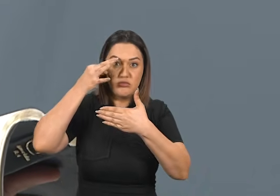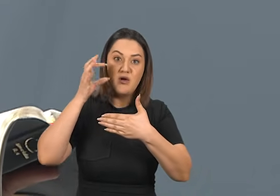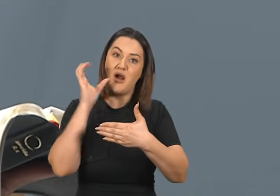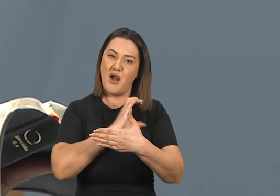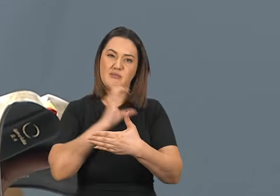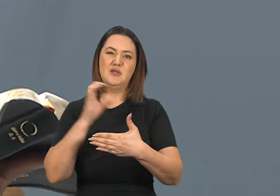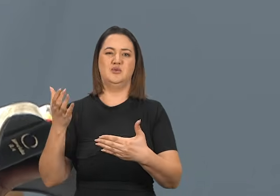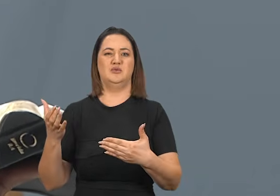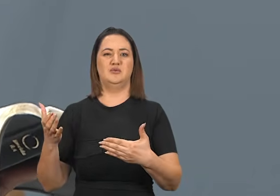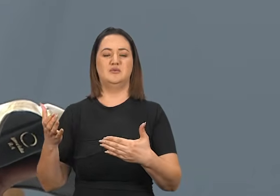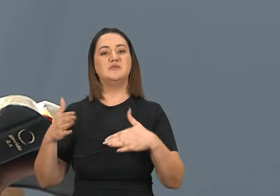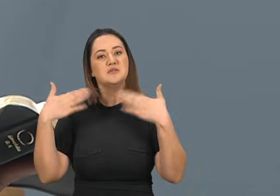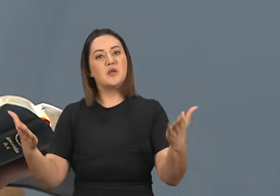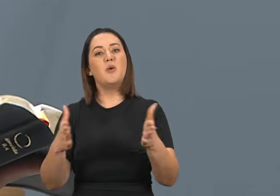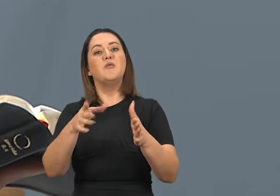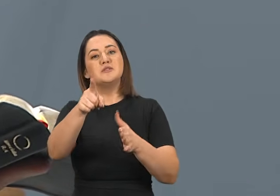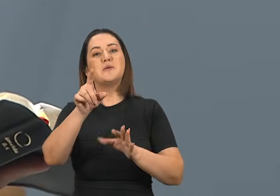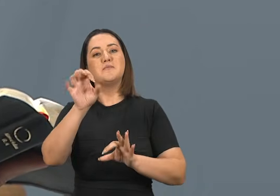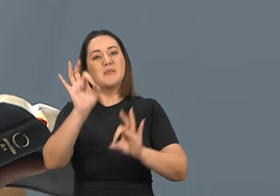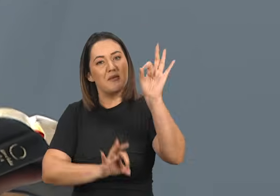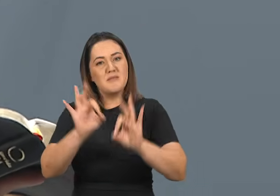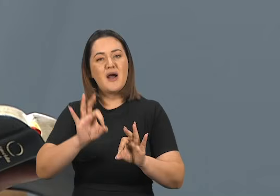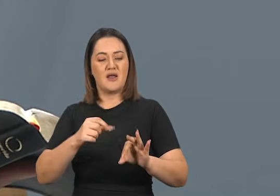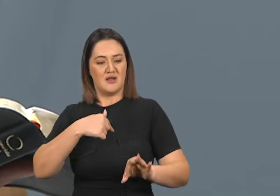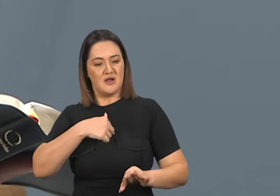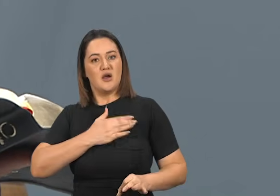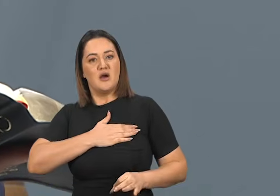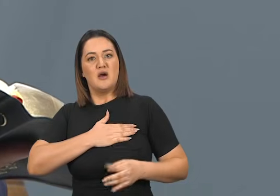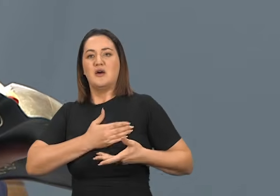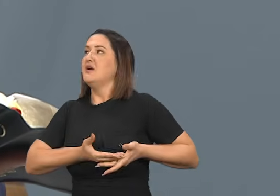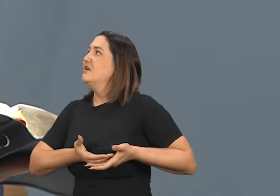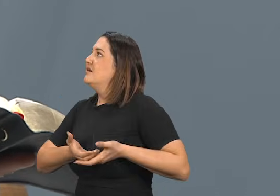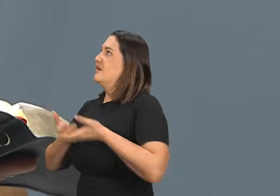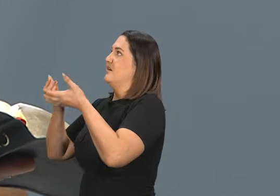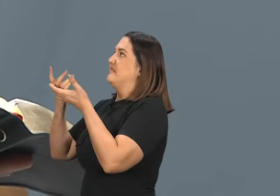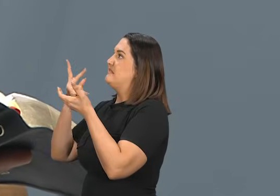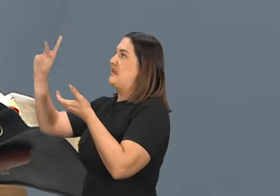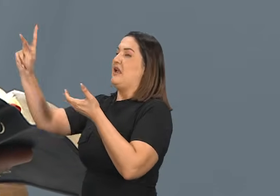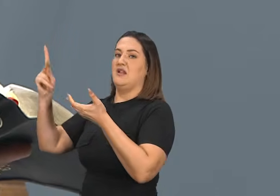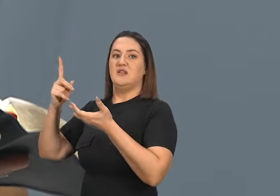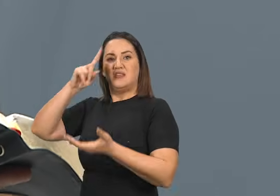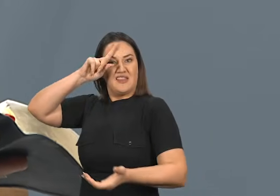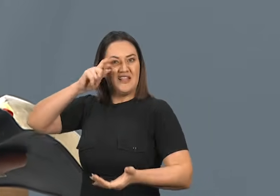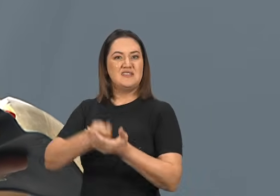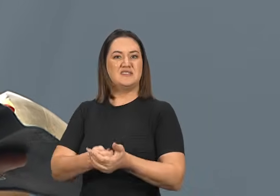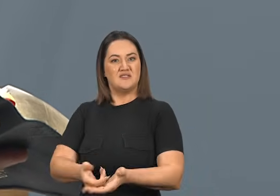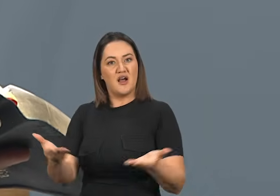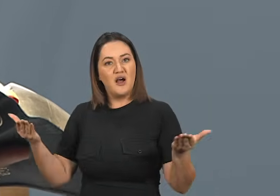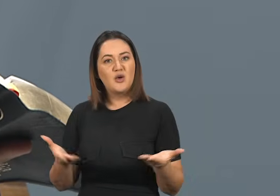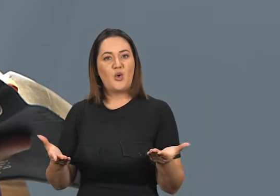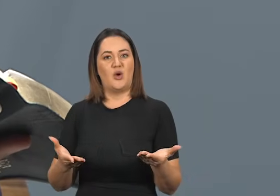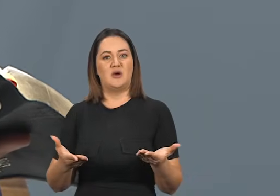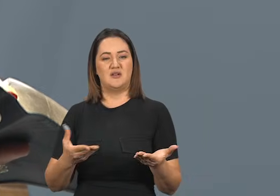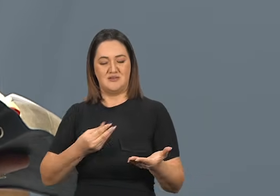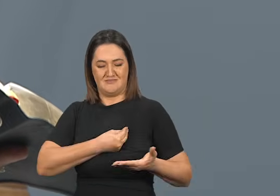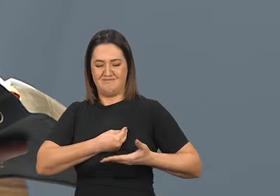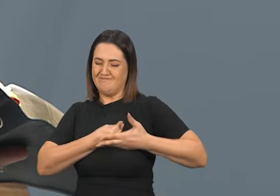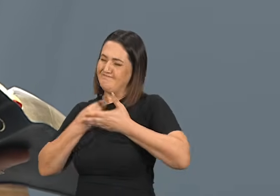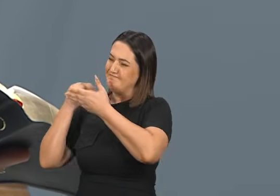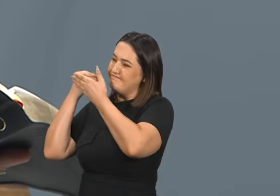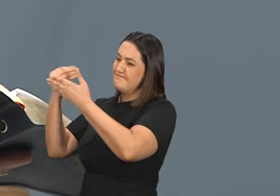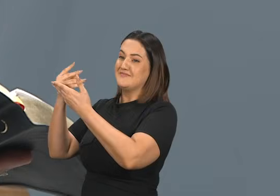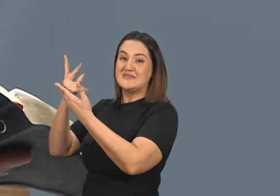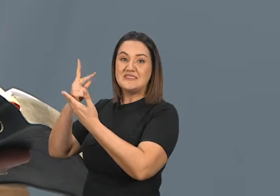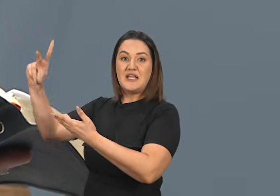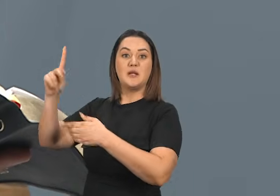prepare-se, entregue sua vida a Jesus, tome uma decisão, nasça de novo, seja batizado, entregue o seu